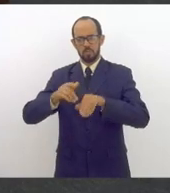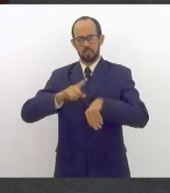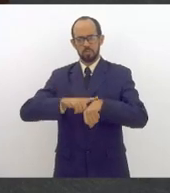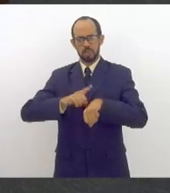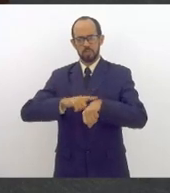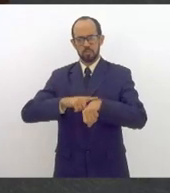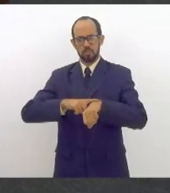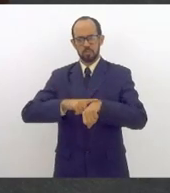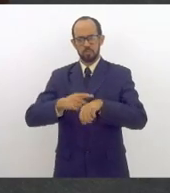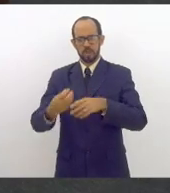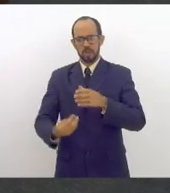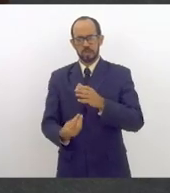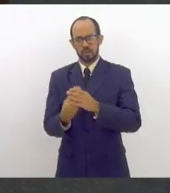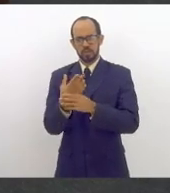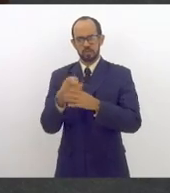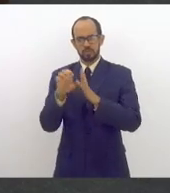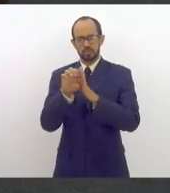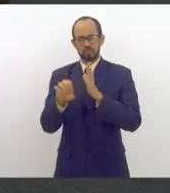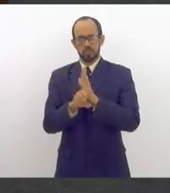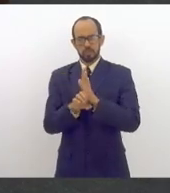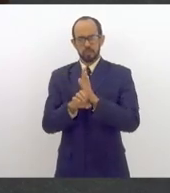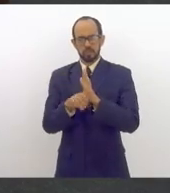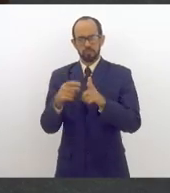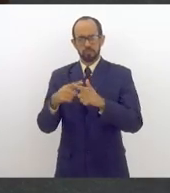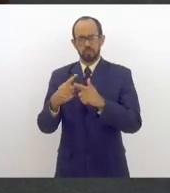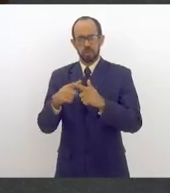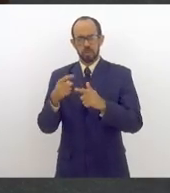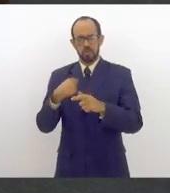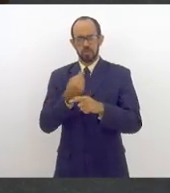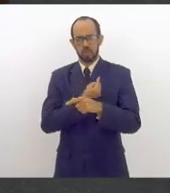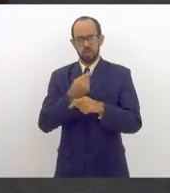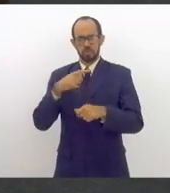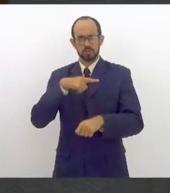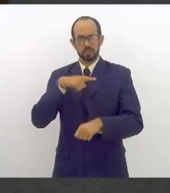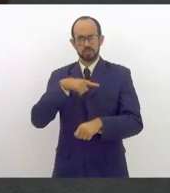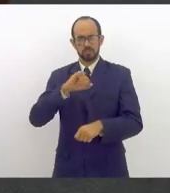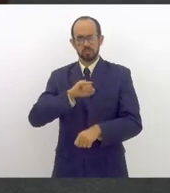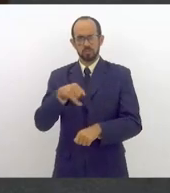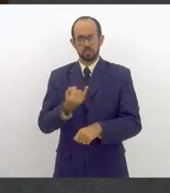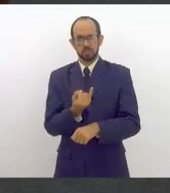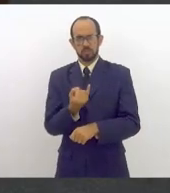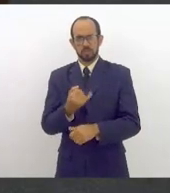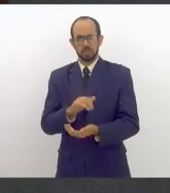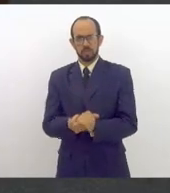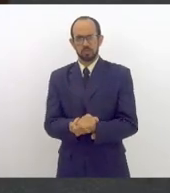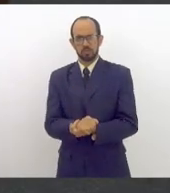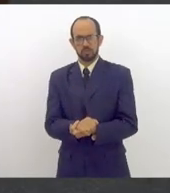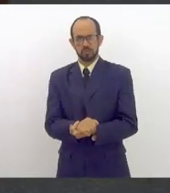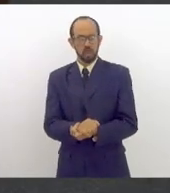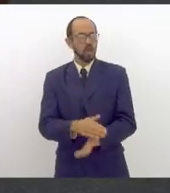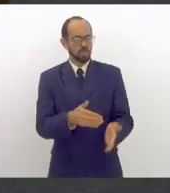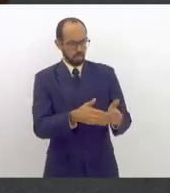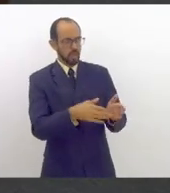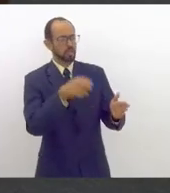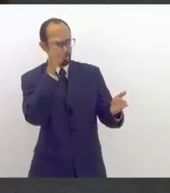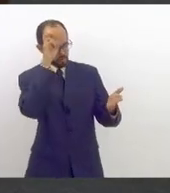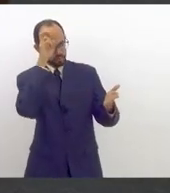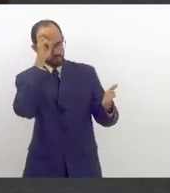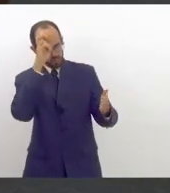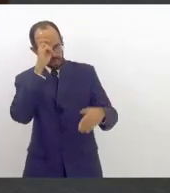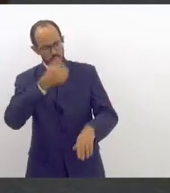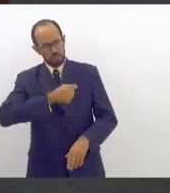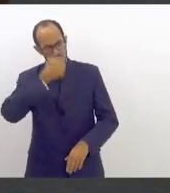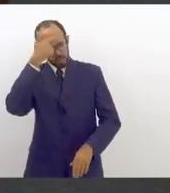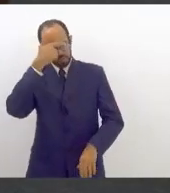para a produção de emendas, porque assim a gente tem a oportunidade Fica dos deputados e deputadas...